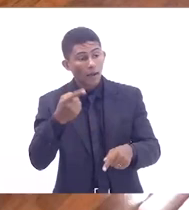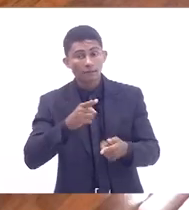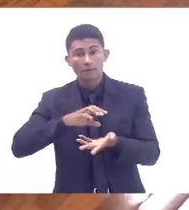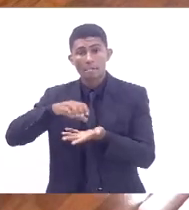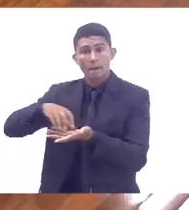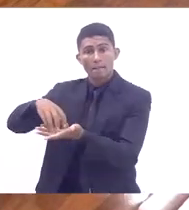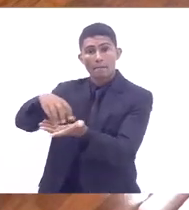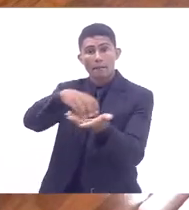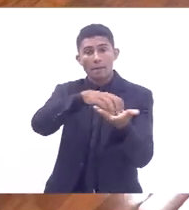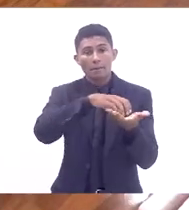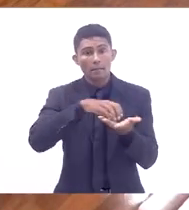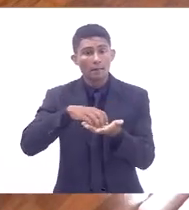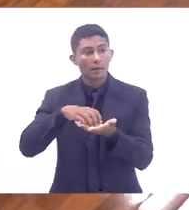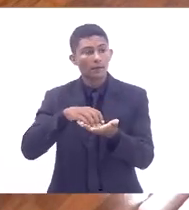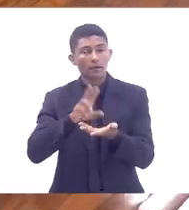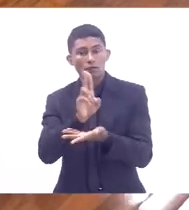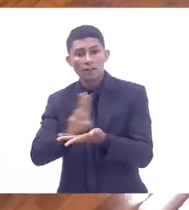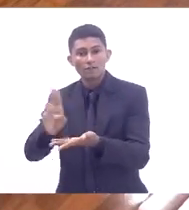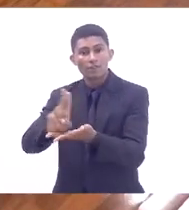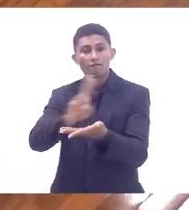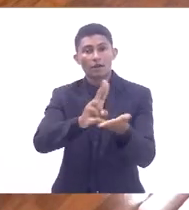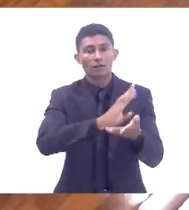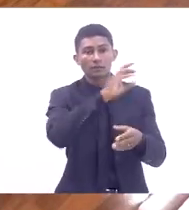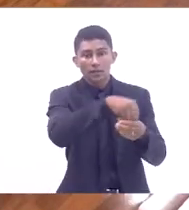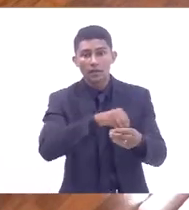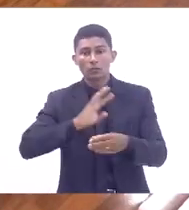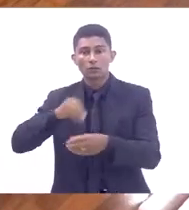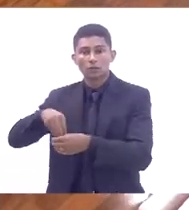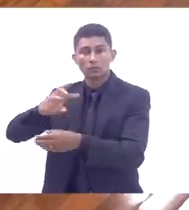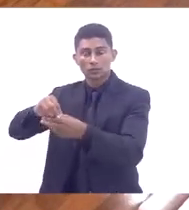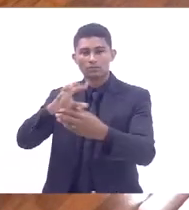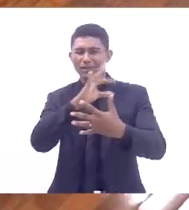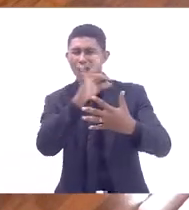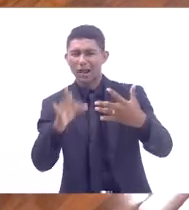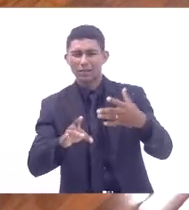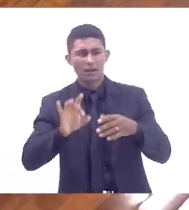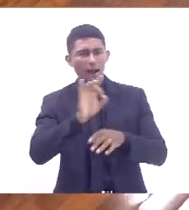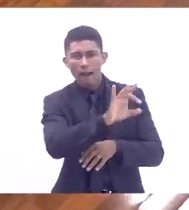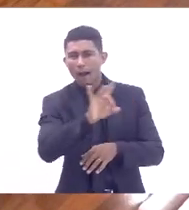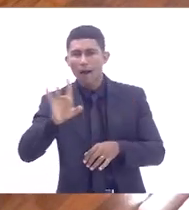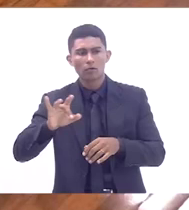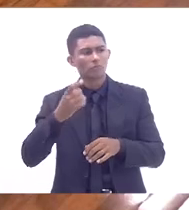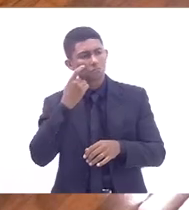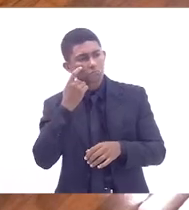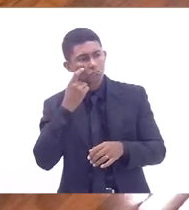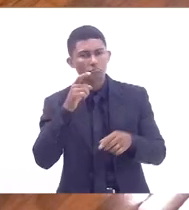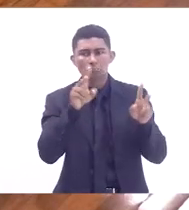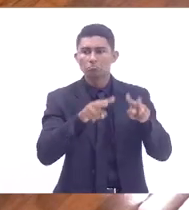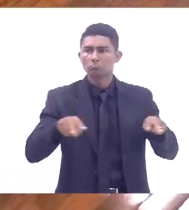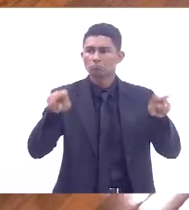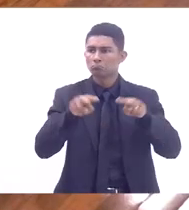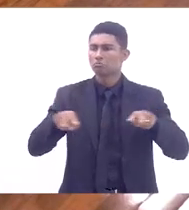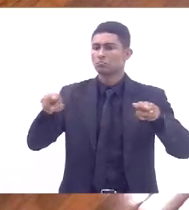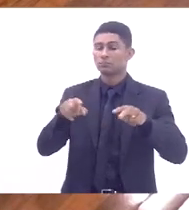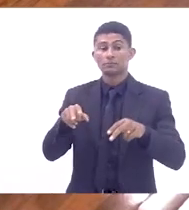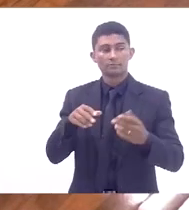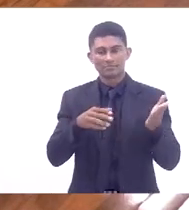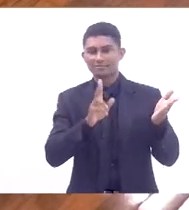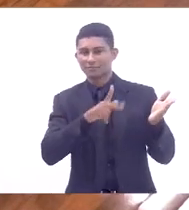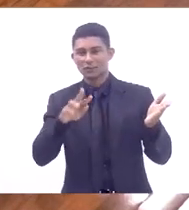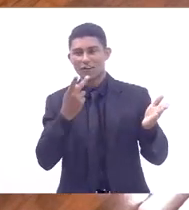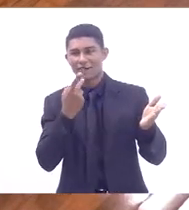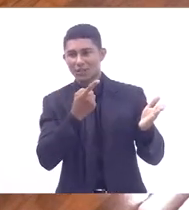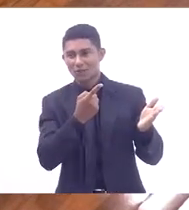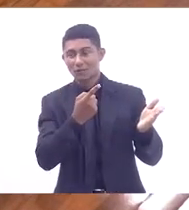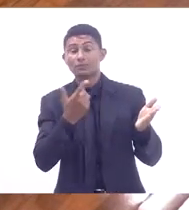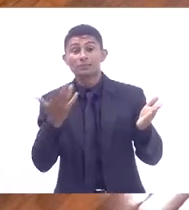carreira e de cada universidade e que a gente é ver sim né a professora ali falou né